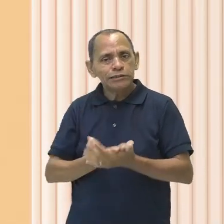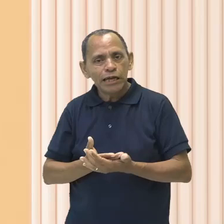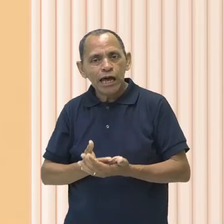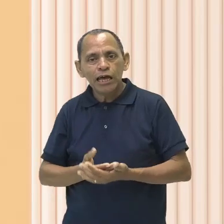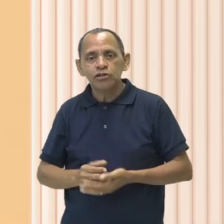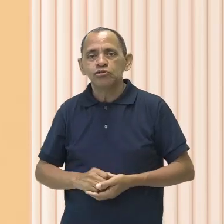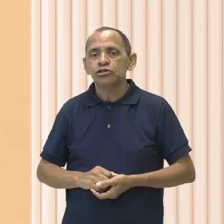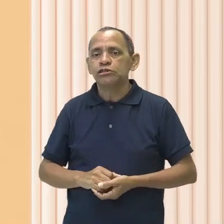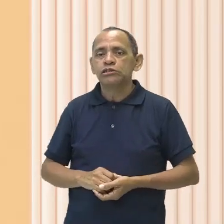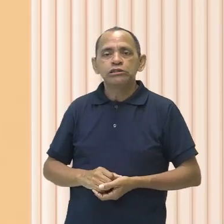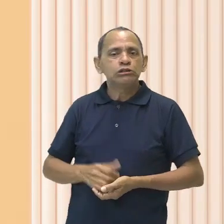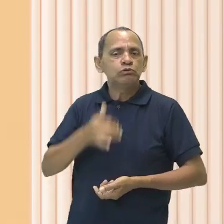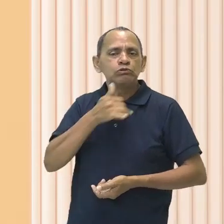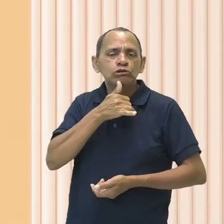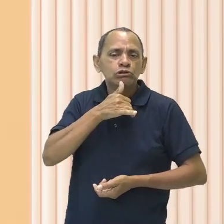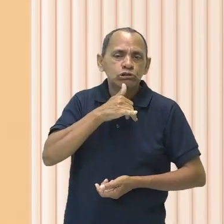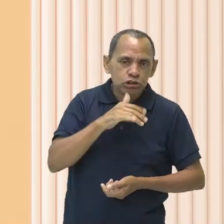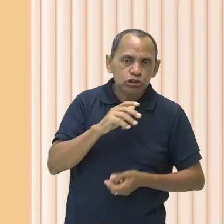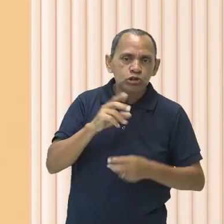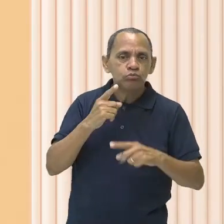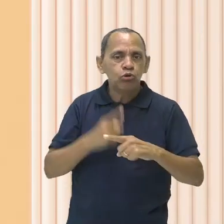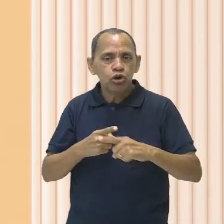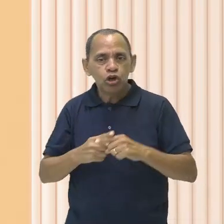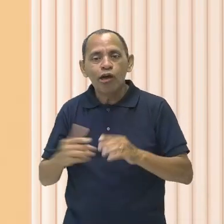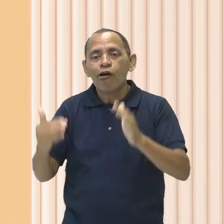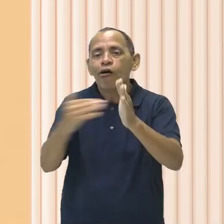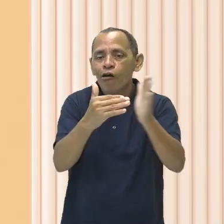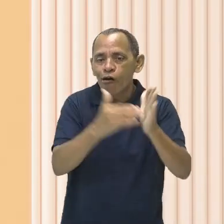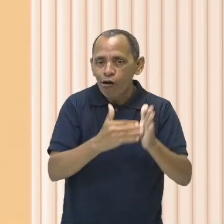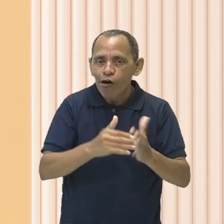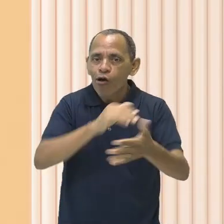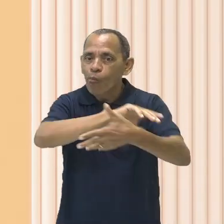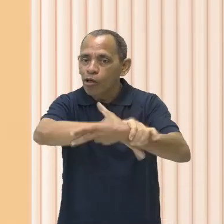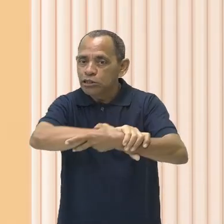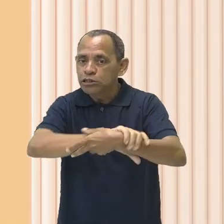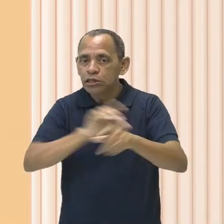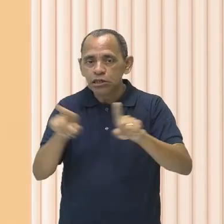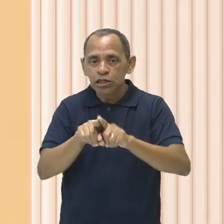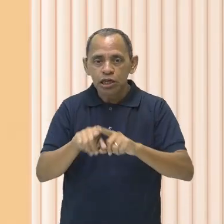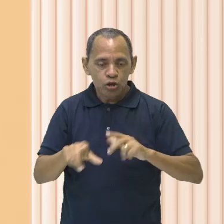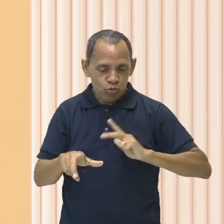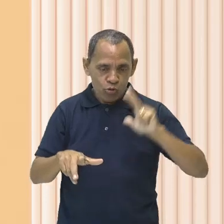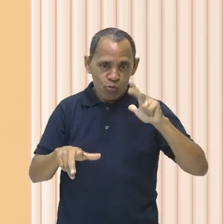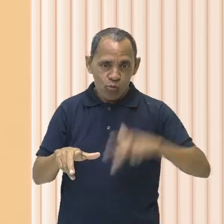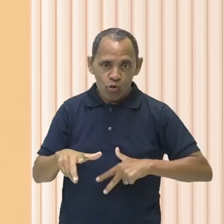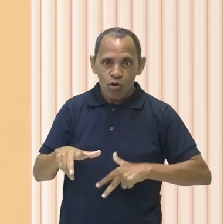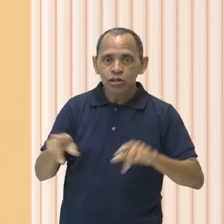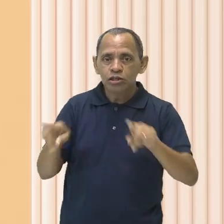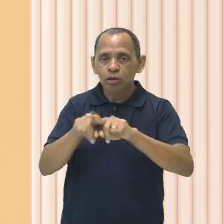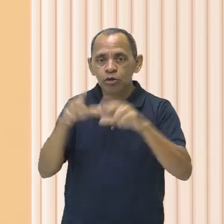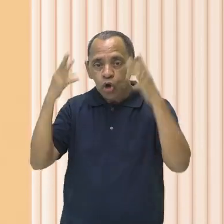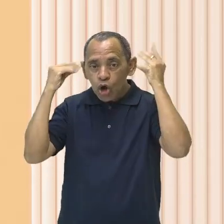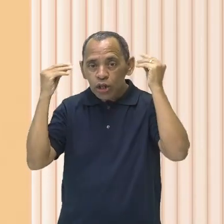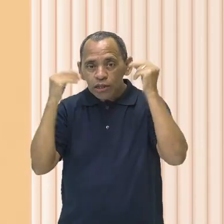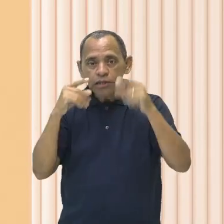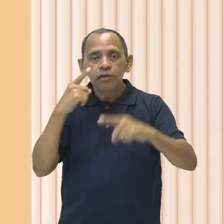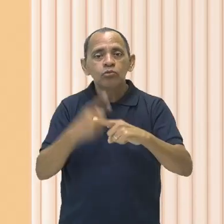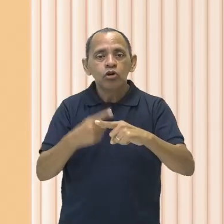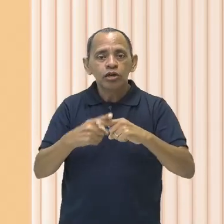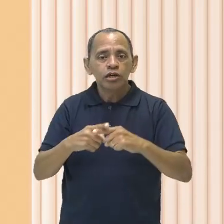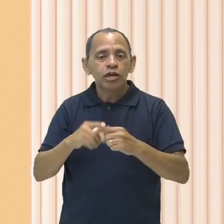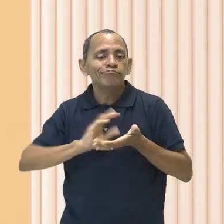nada contentes com a interrupção da parceria entre Portugal e Holanda, porque eles